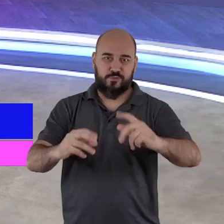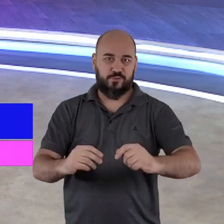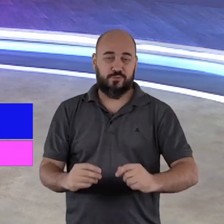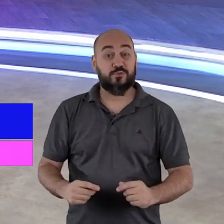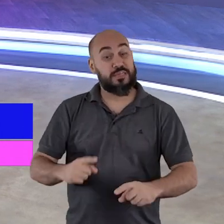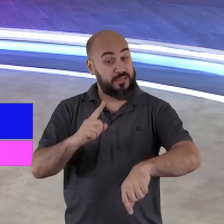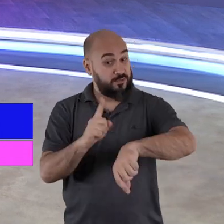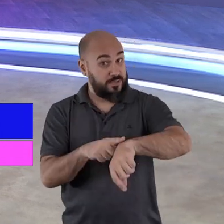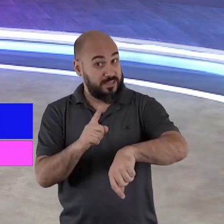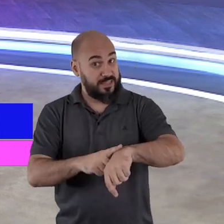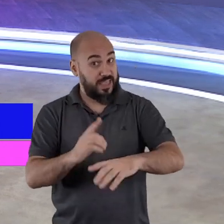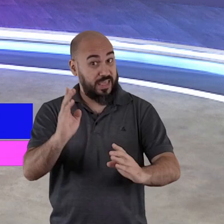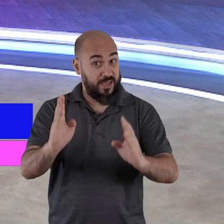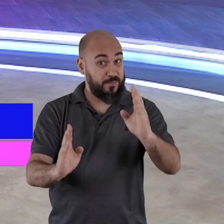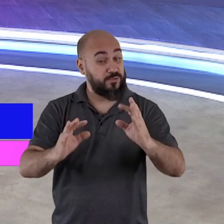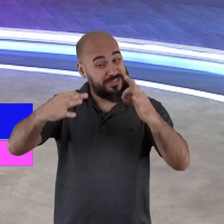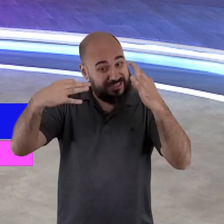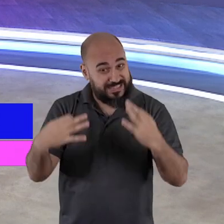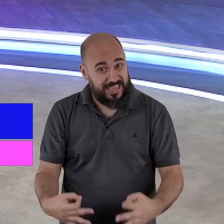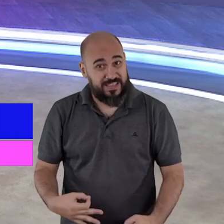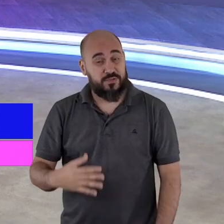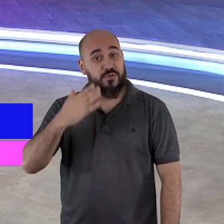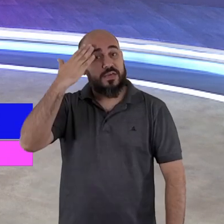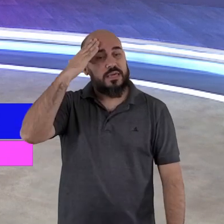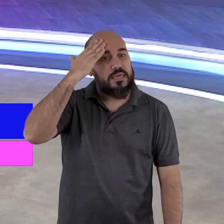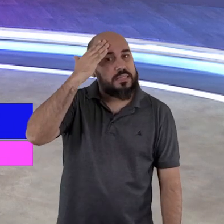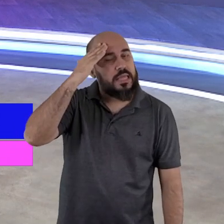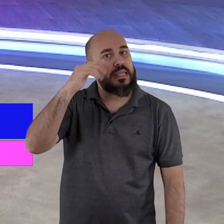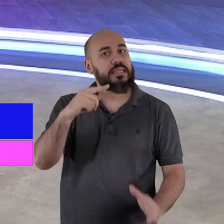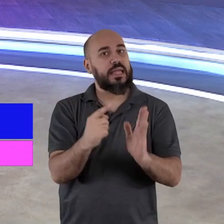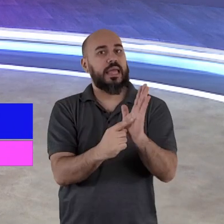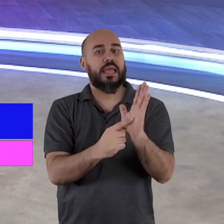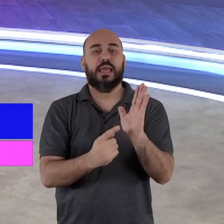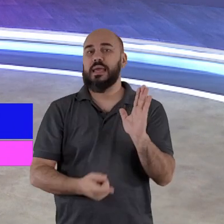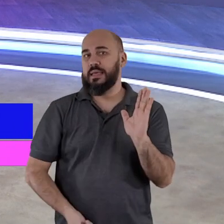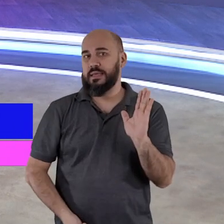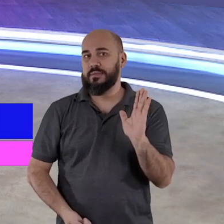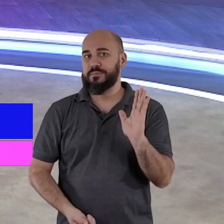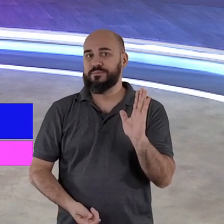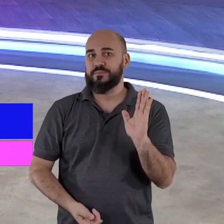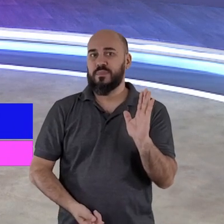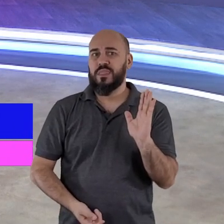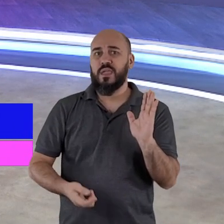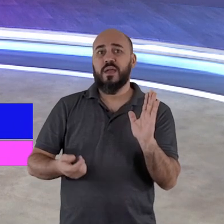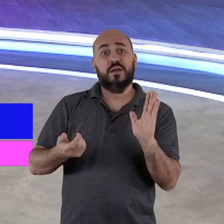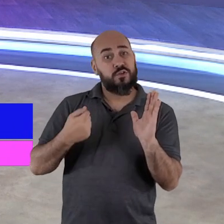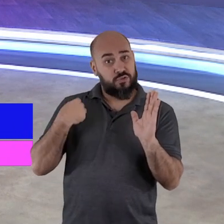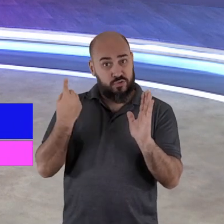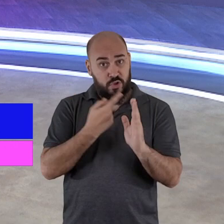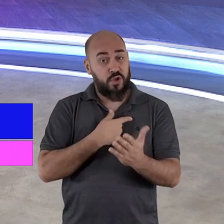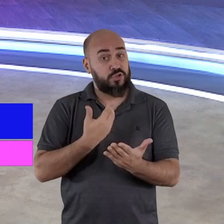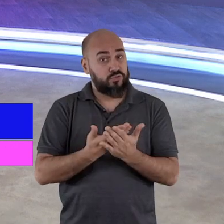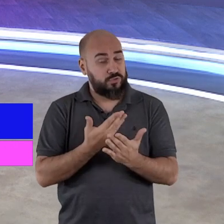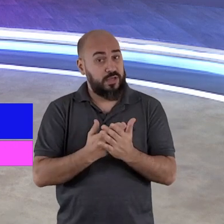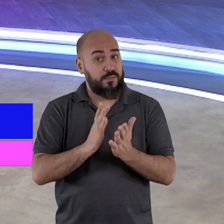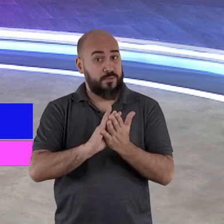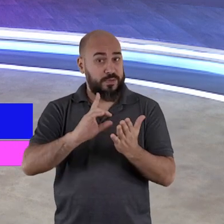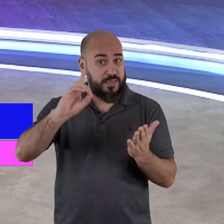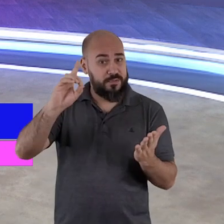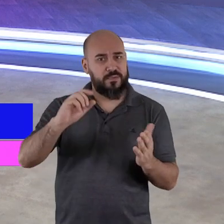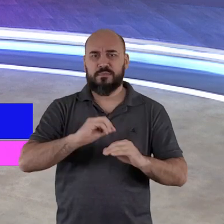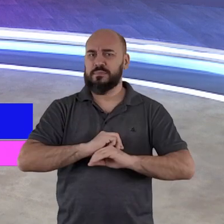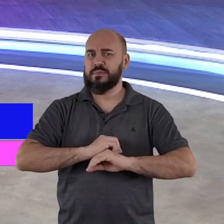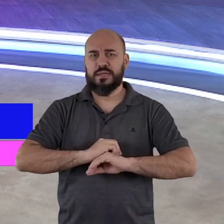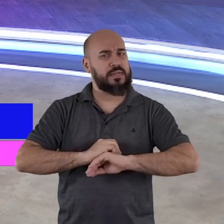certo, nós começamos a compreender as profecias. Nós que estudamos a Bíblia, está bem claro